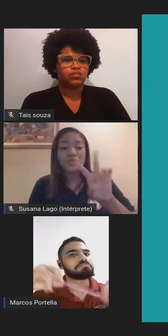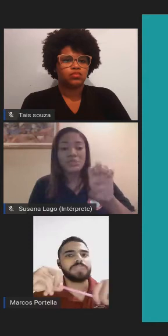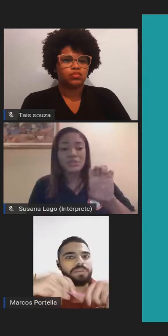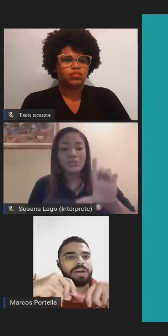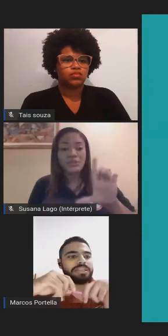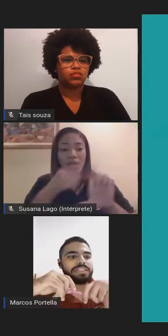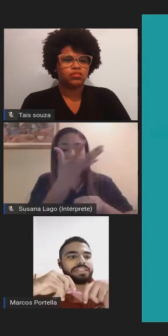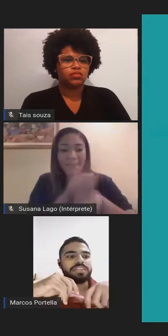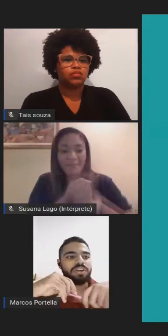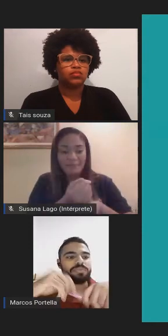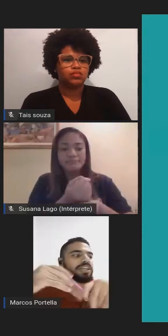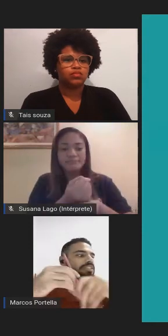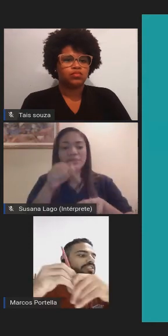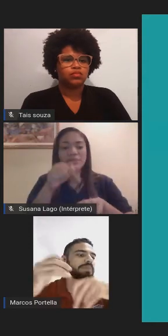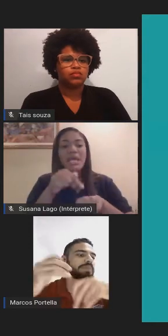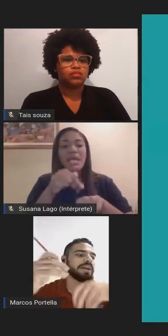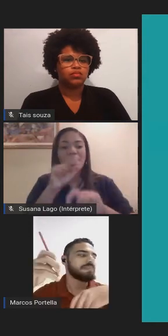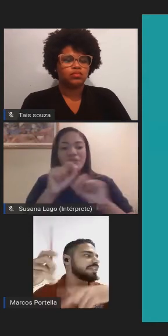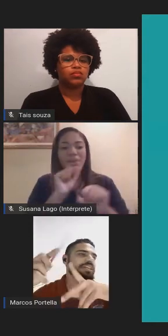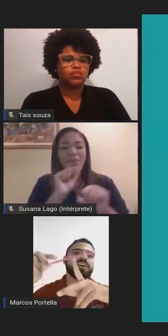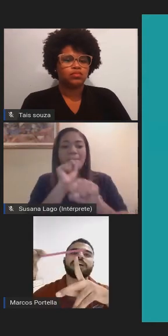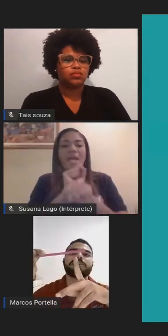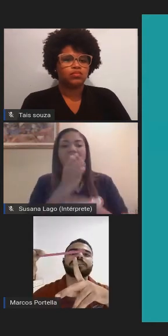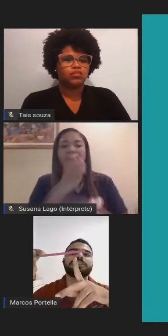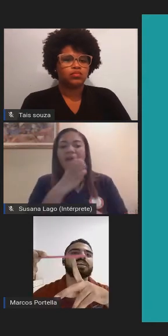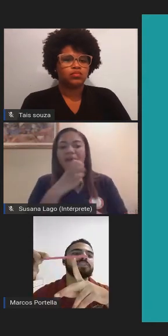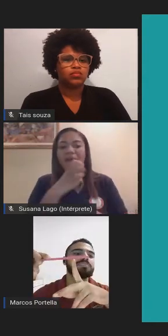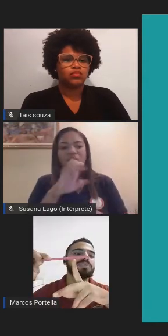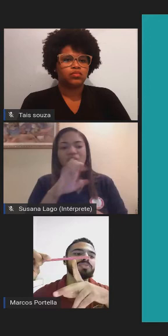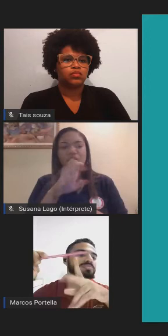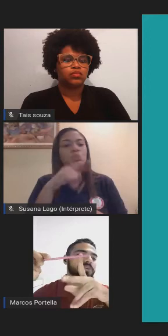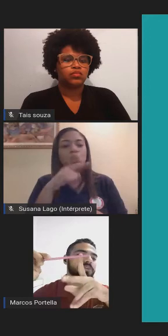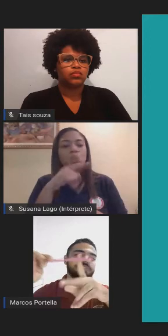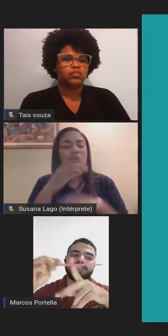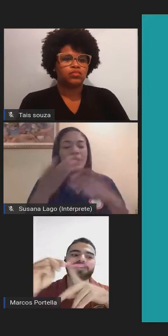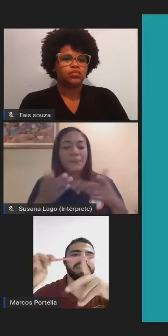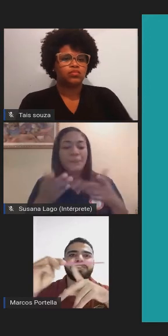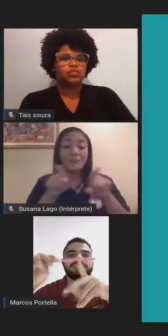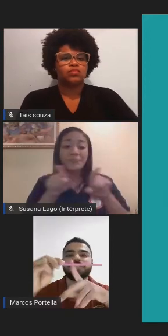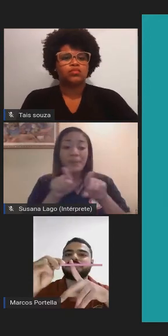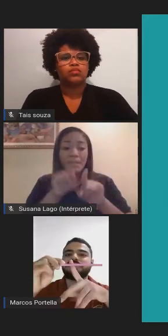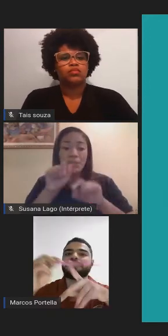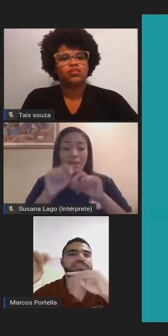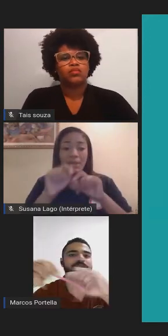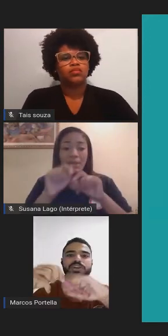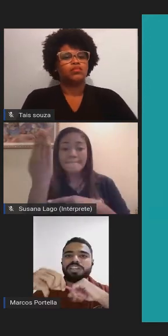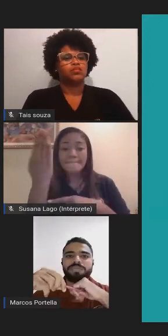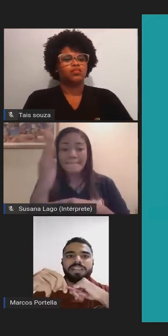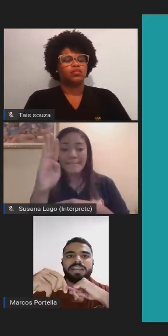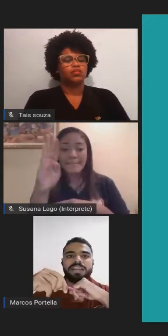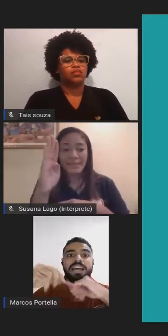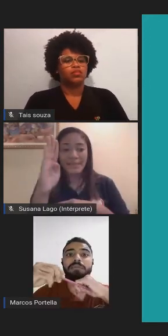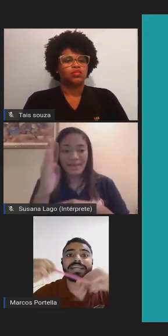conduz? Não, a madeira isola. Se você pegar uma bateria e colocar a madeira de um lado para o outro, não vai ter corrente, não vai tomar